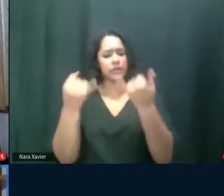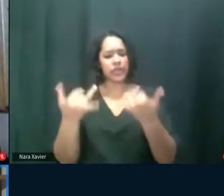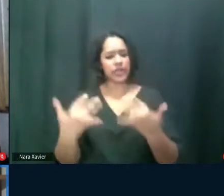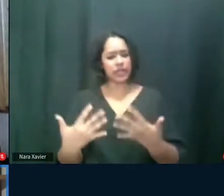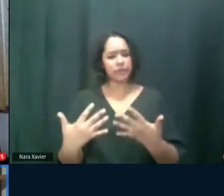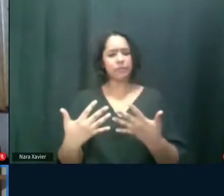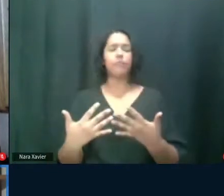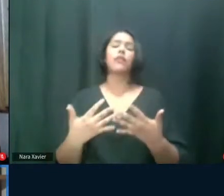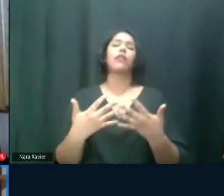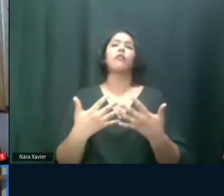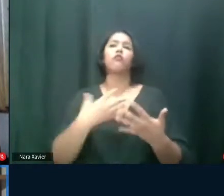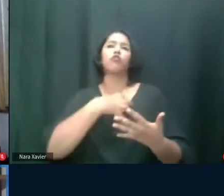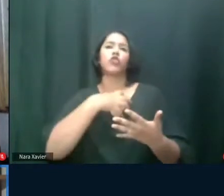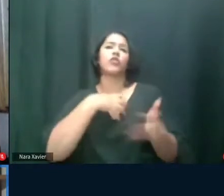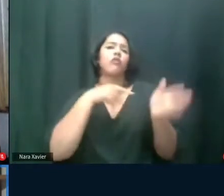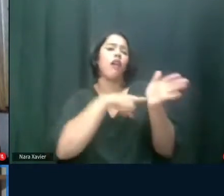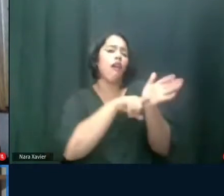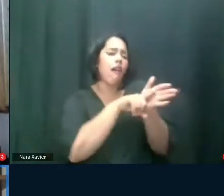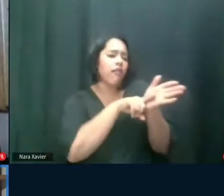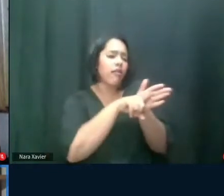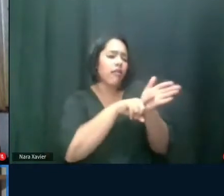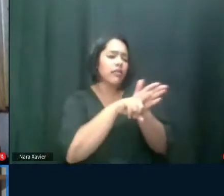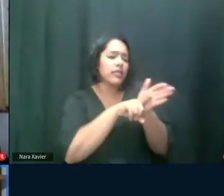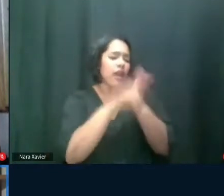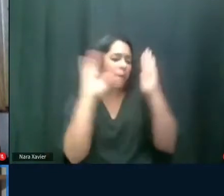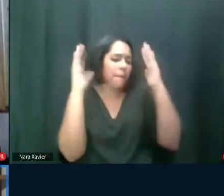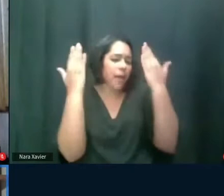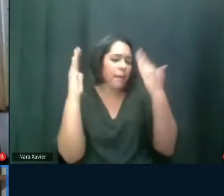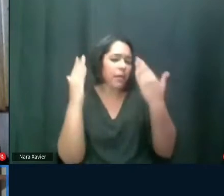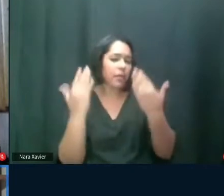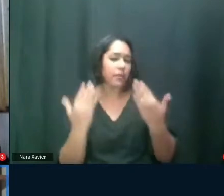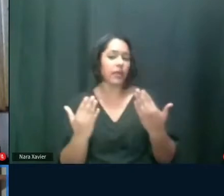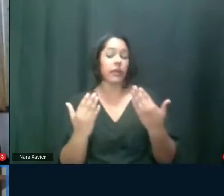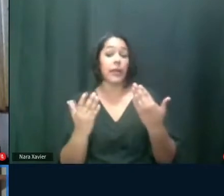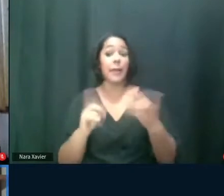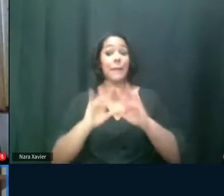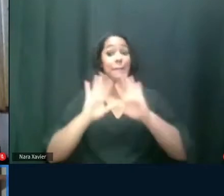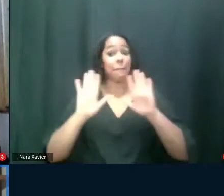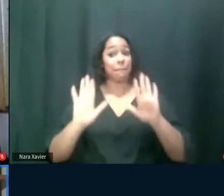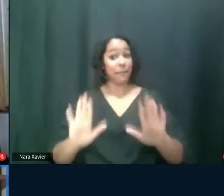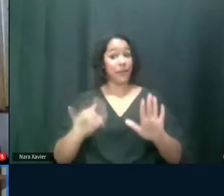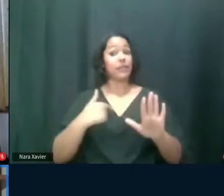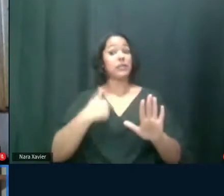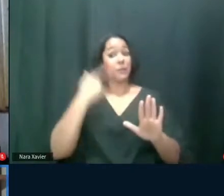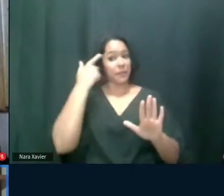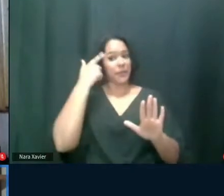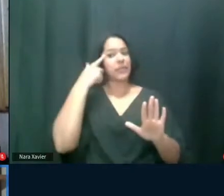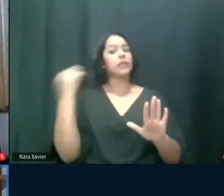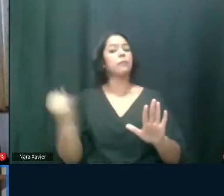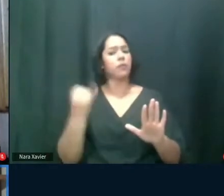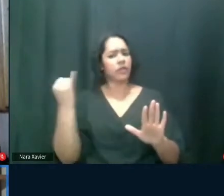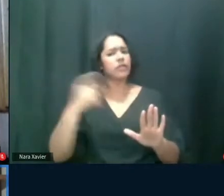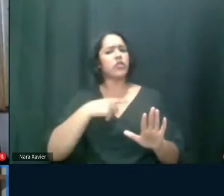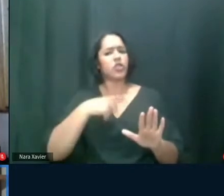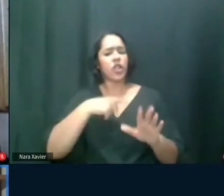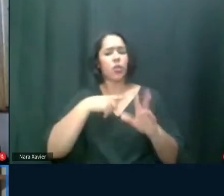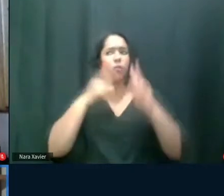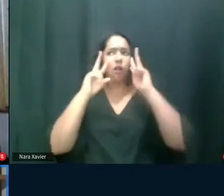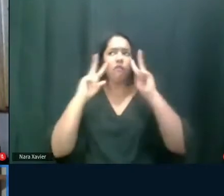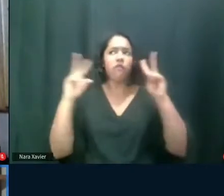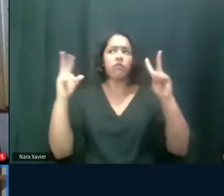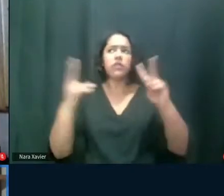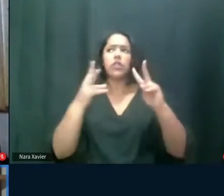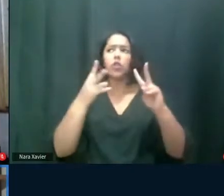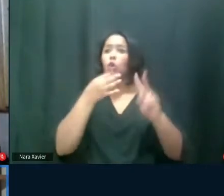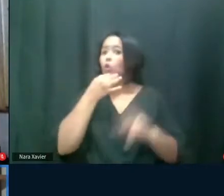analítica, descritiva, né? Mas eu acho importante, sim, ter uma visão um pouco crítica com relação a